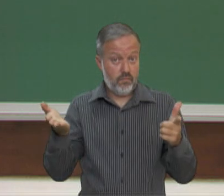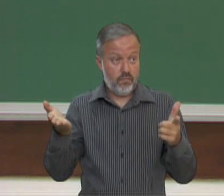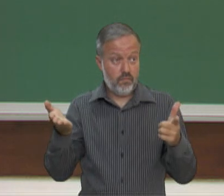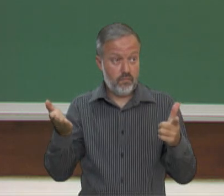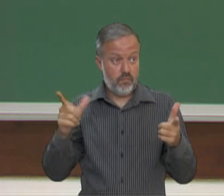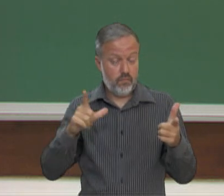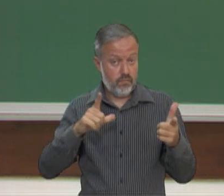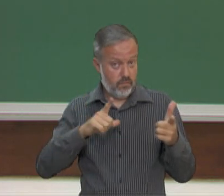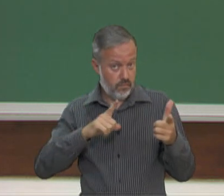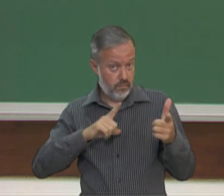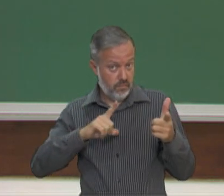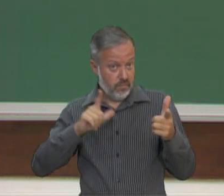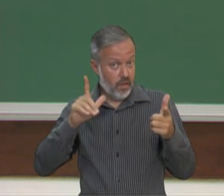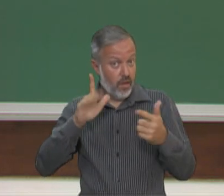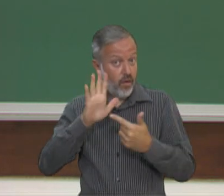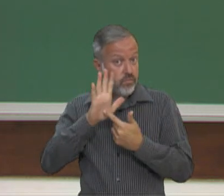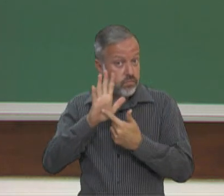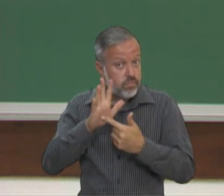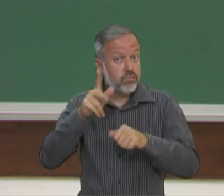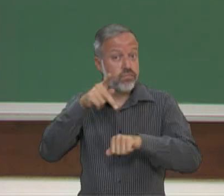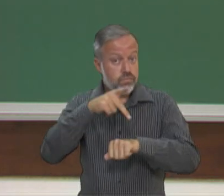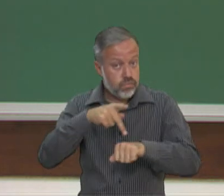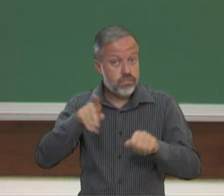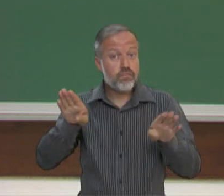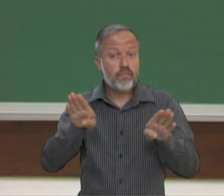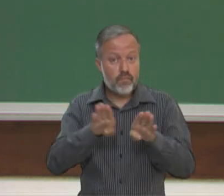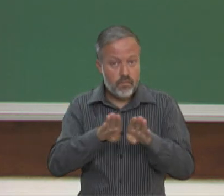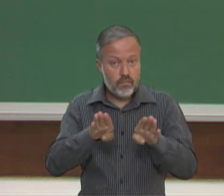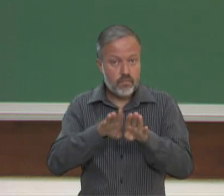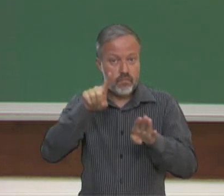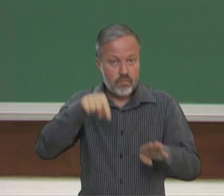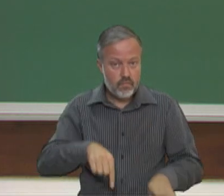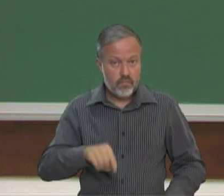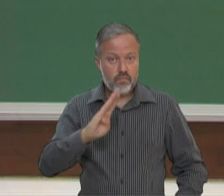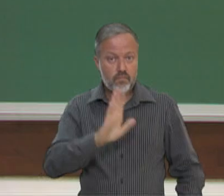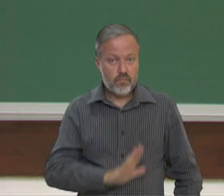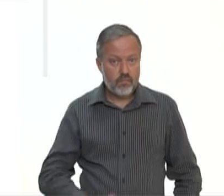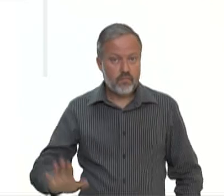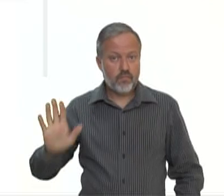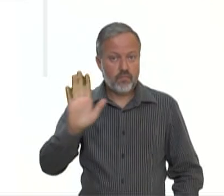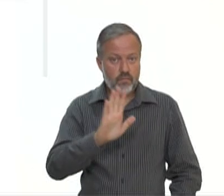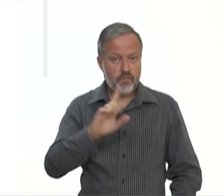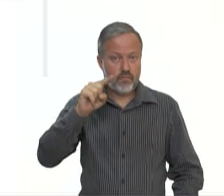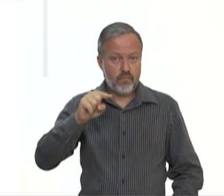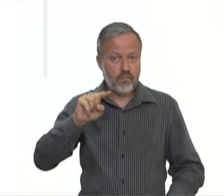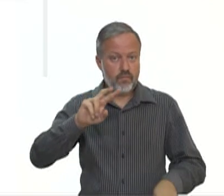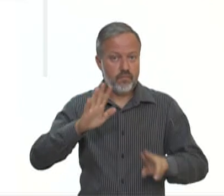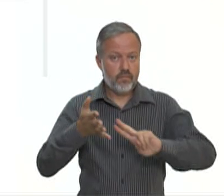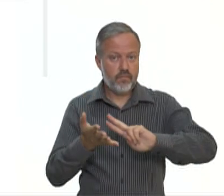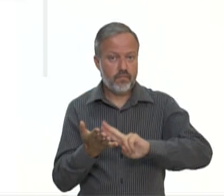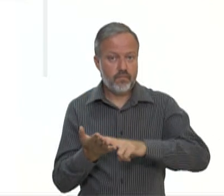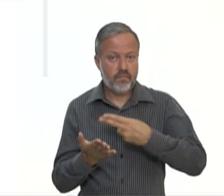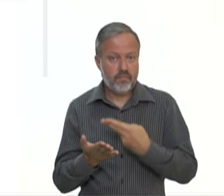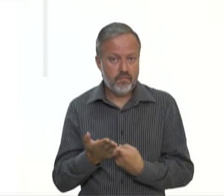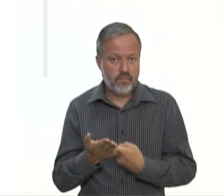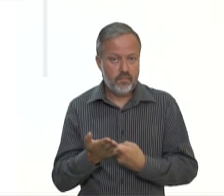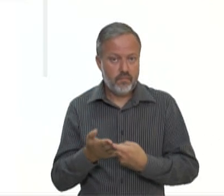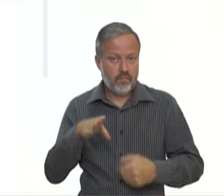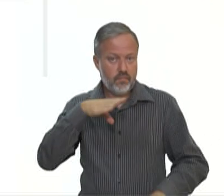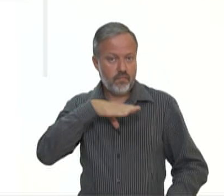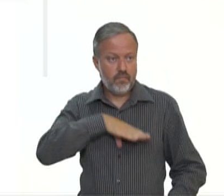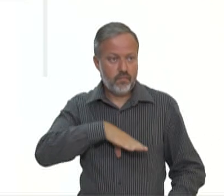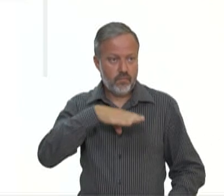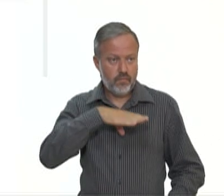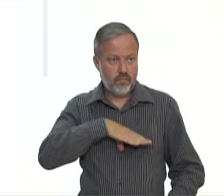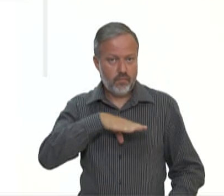que tem representações em outros países, inclusive no Brasil. Existe a versão do El País em português, né? Nesse caso aqui,